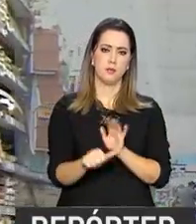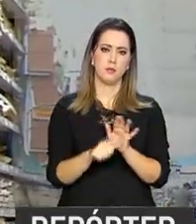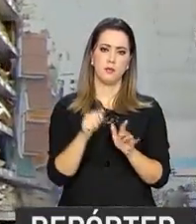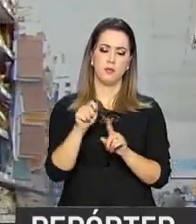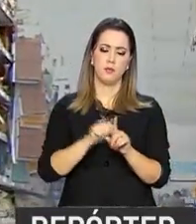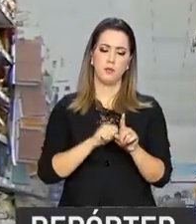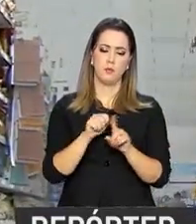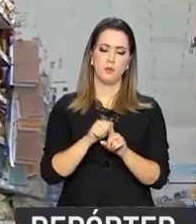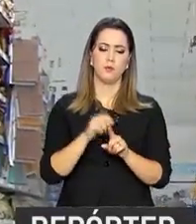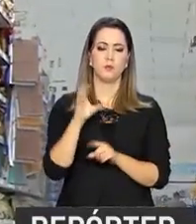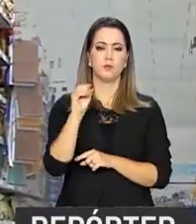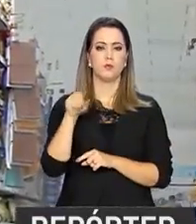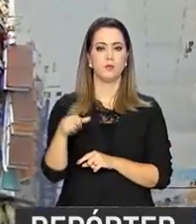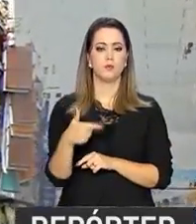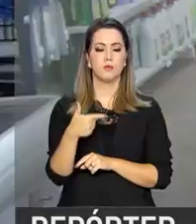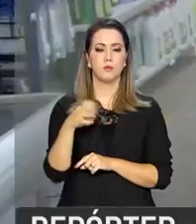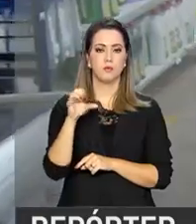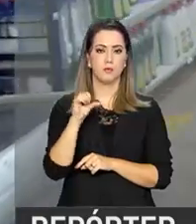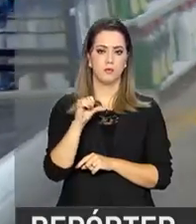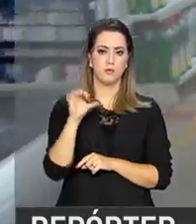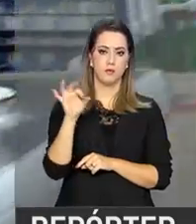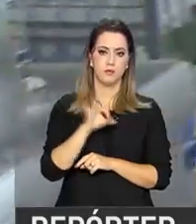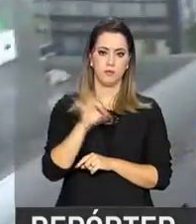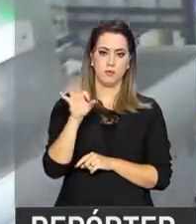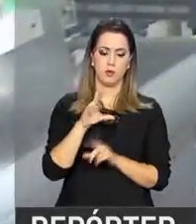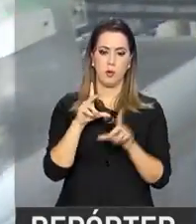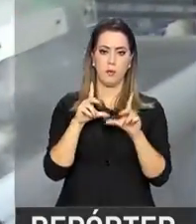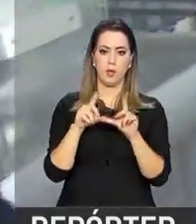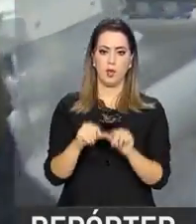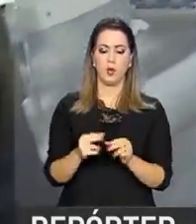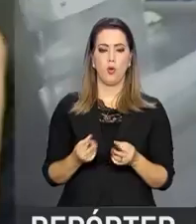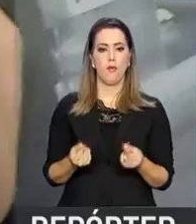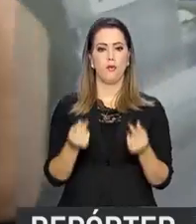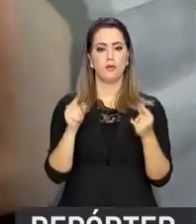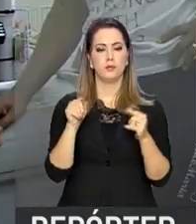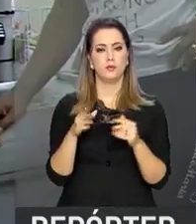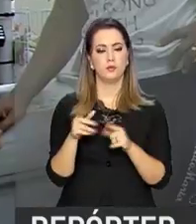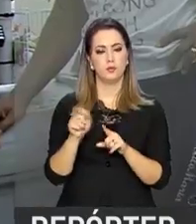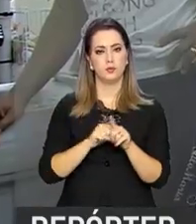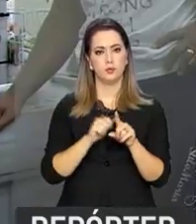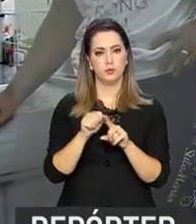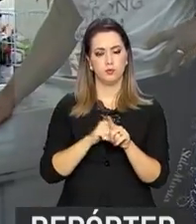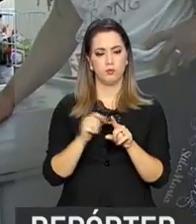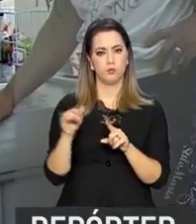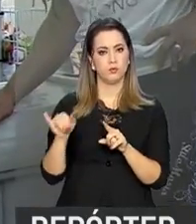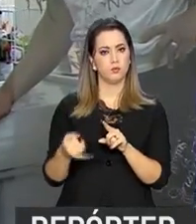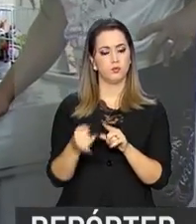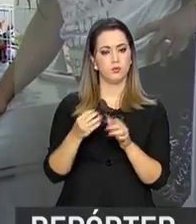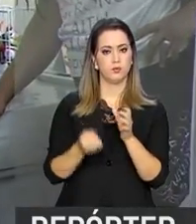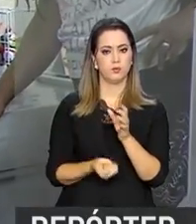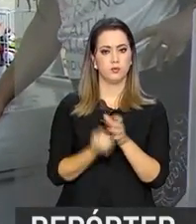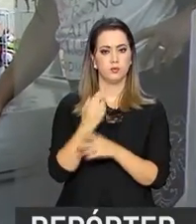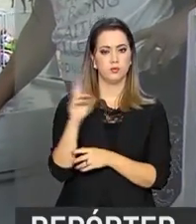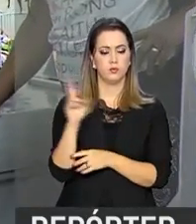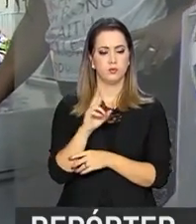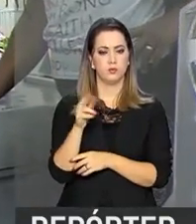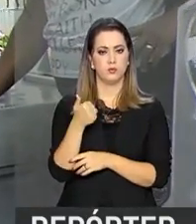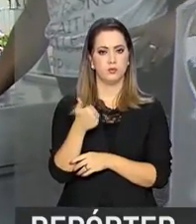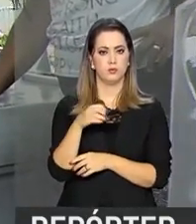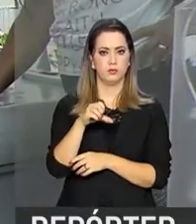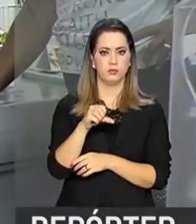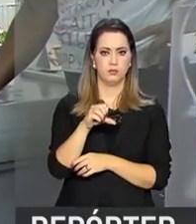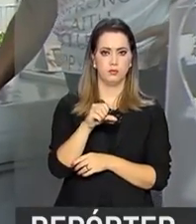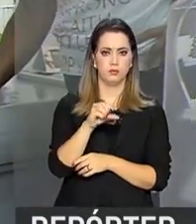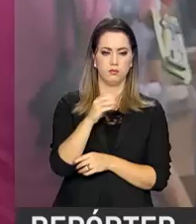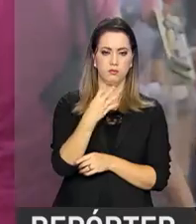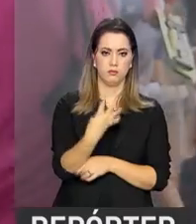0,29 por cento a menor variação para meses de janeiro desde a criação do plano real em 1994